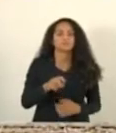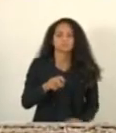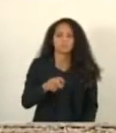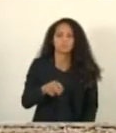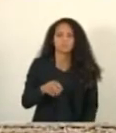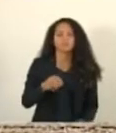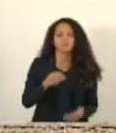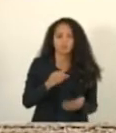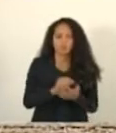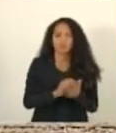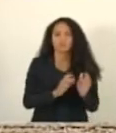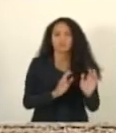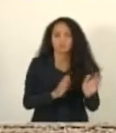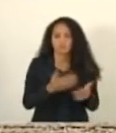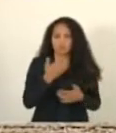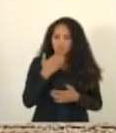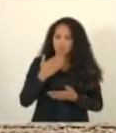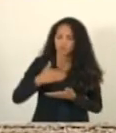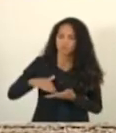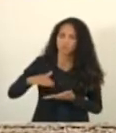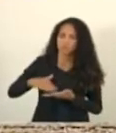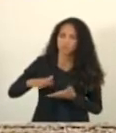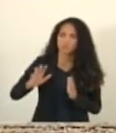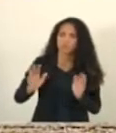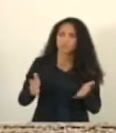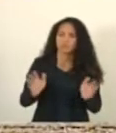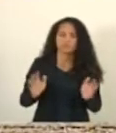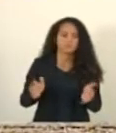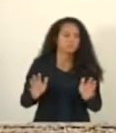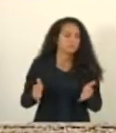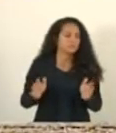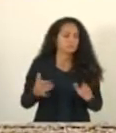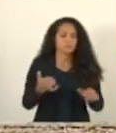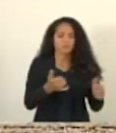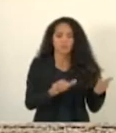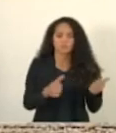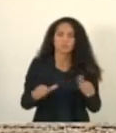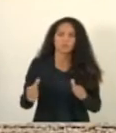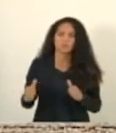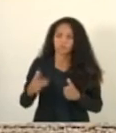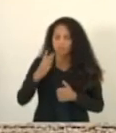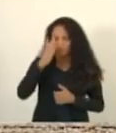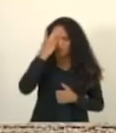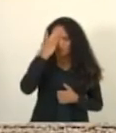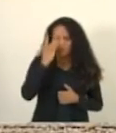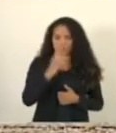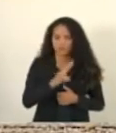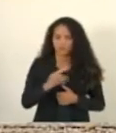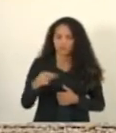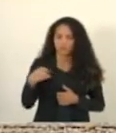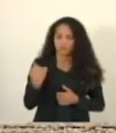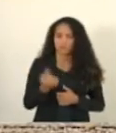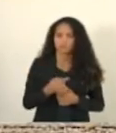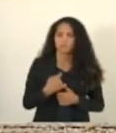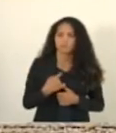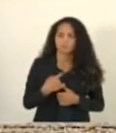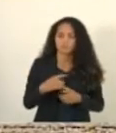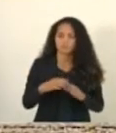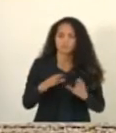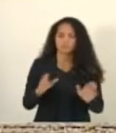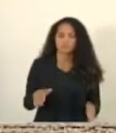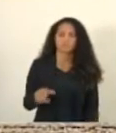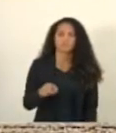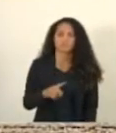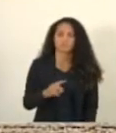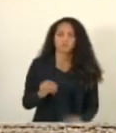eu já pedi à secretaria para analisar, e amanhã nós, a mesa dá uma resposta